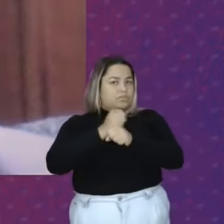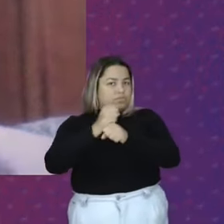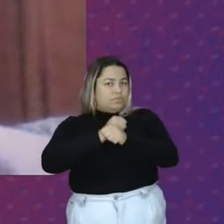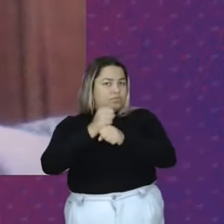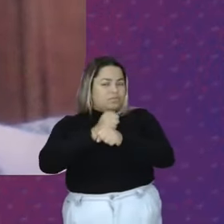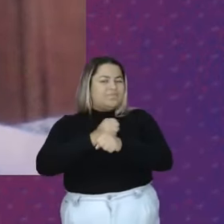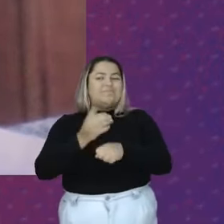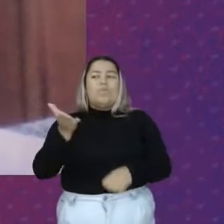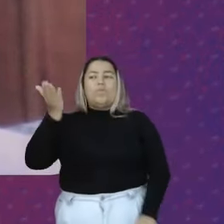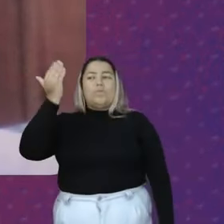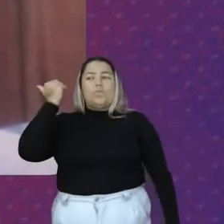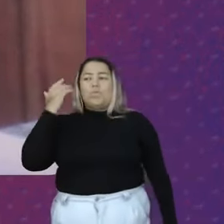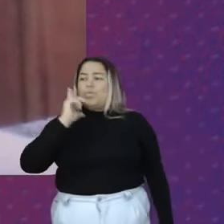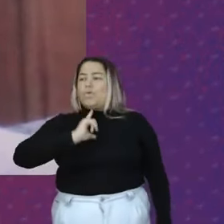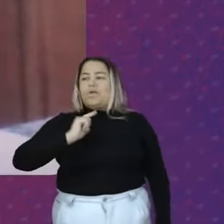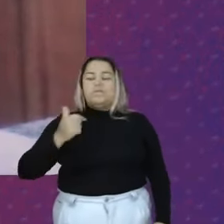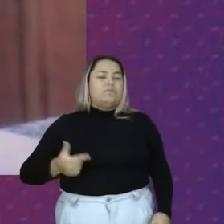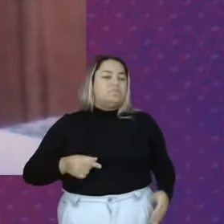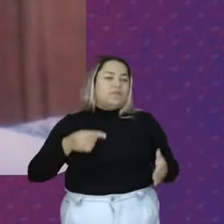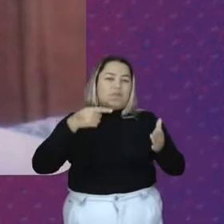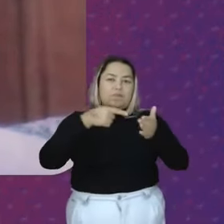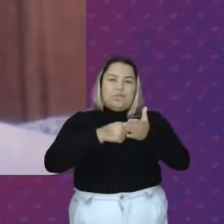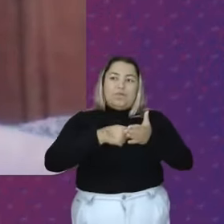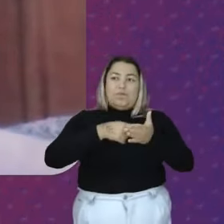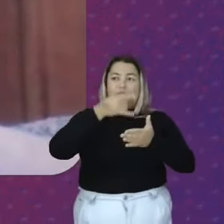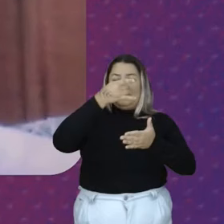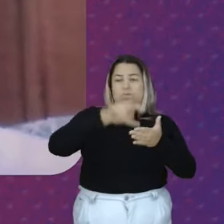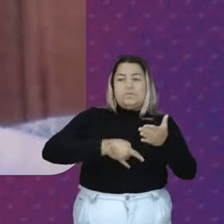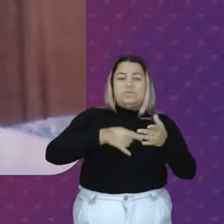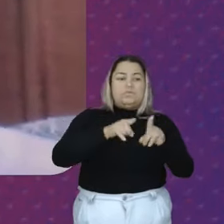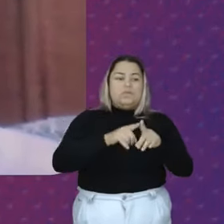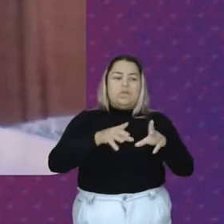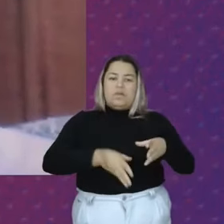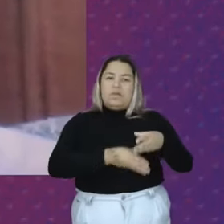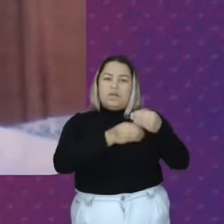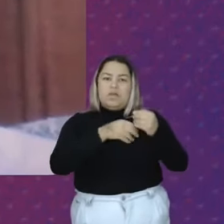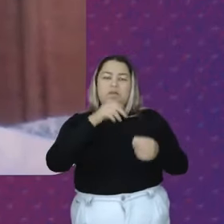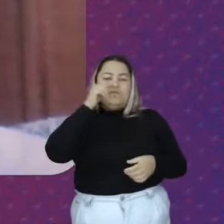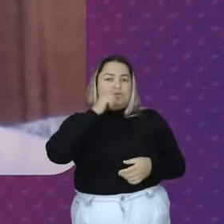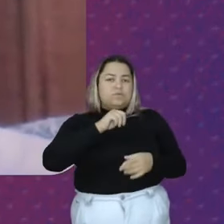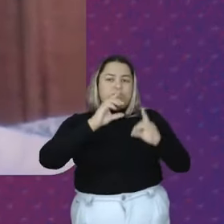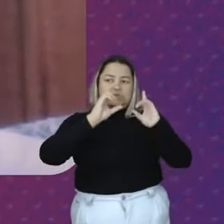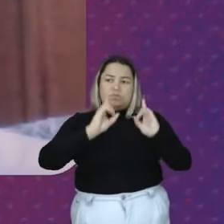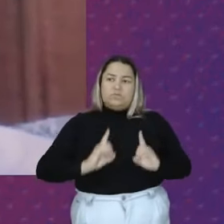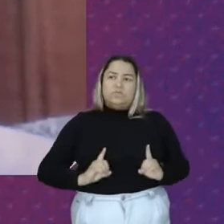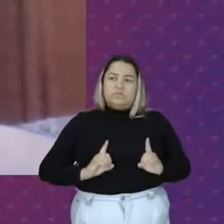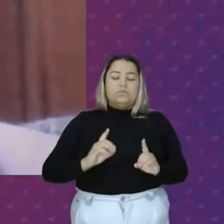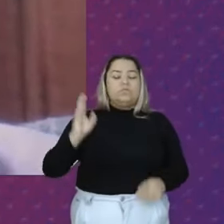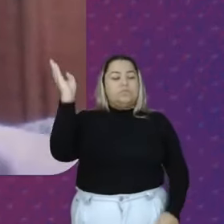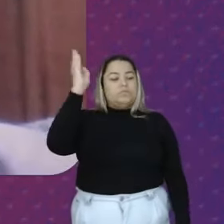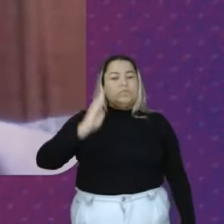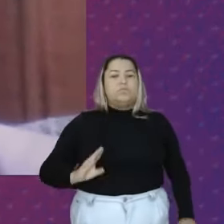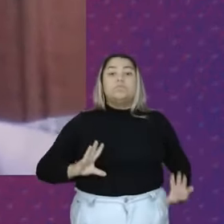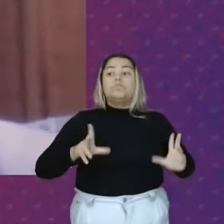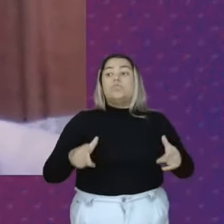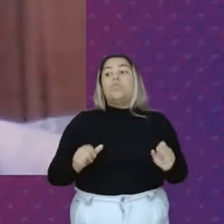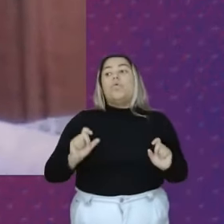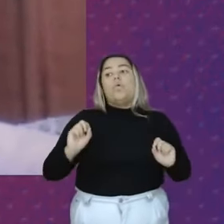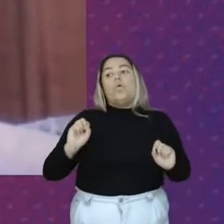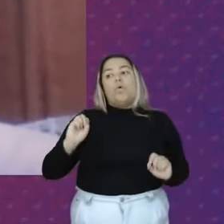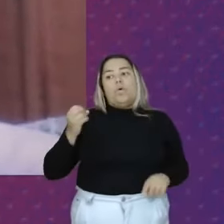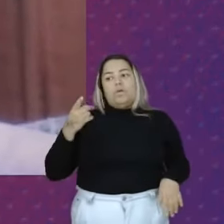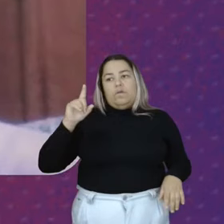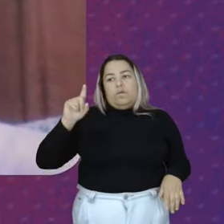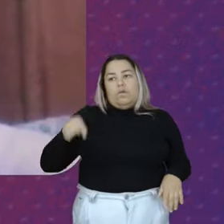e até hoje não tem nenhum boletim de ocorrência que coloque que a vítima foi mulher com deficiência no Brasil inteiro ou seja